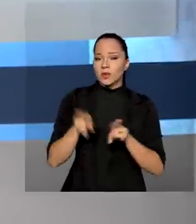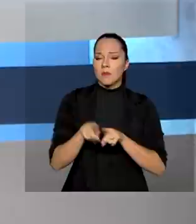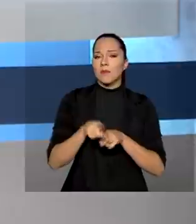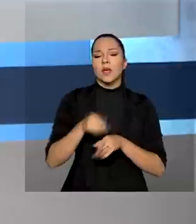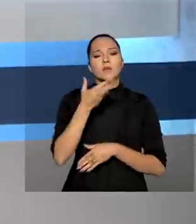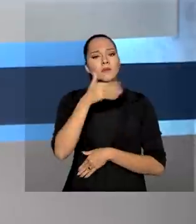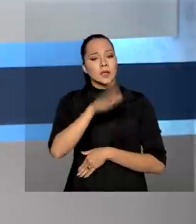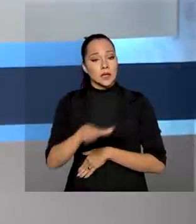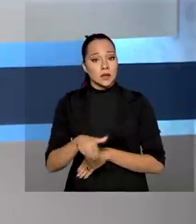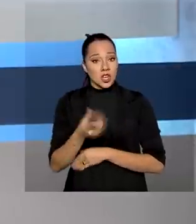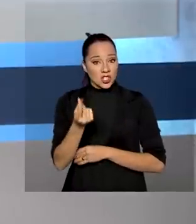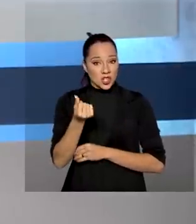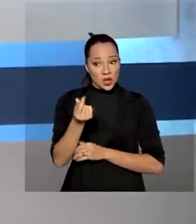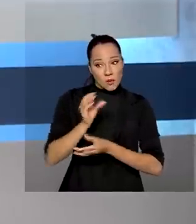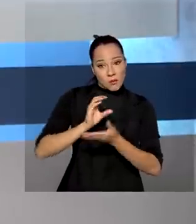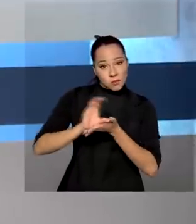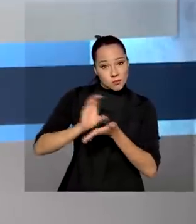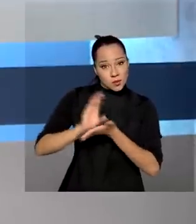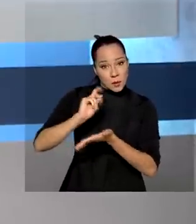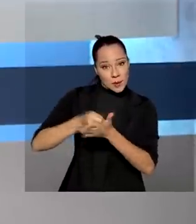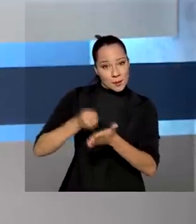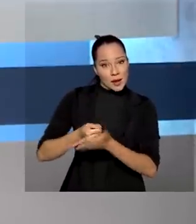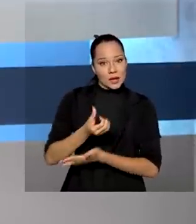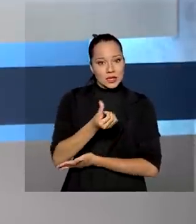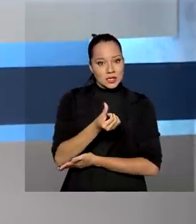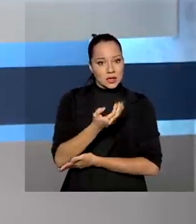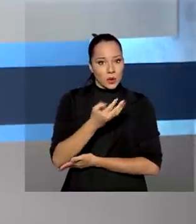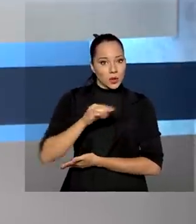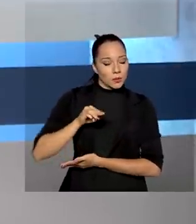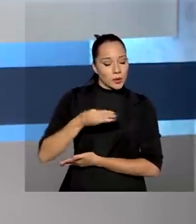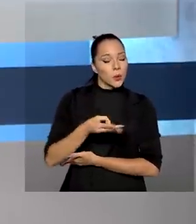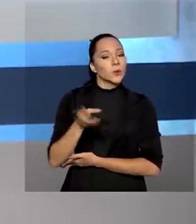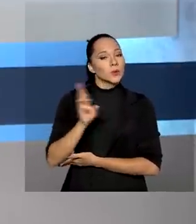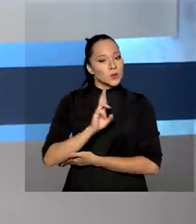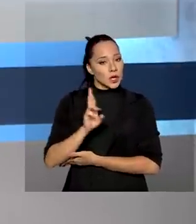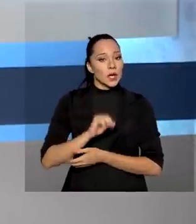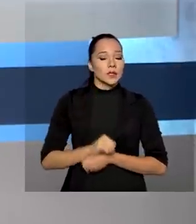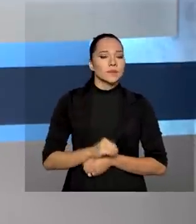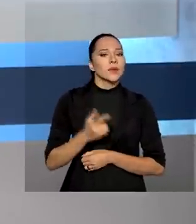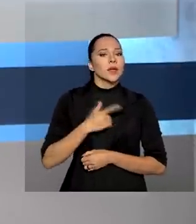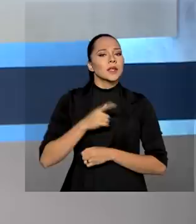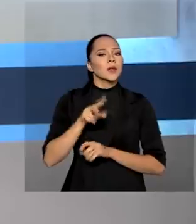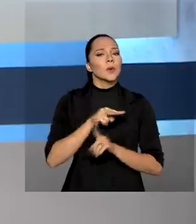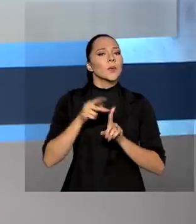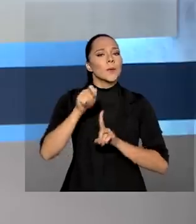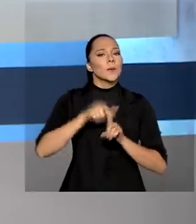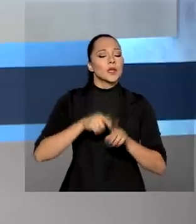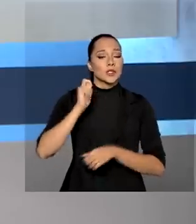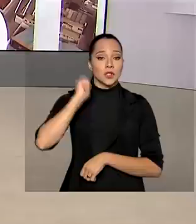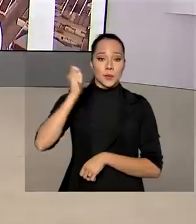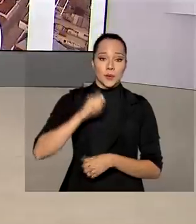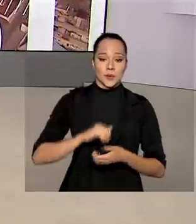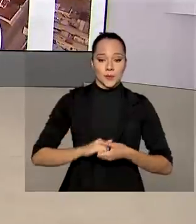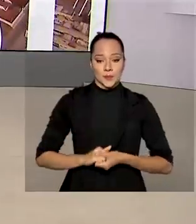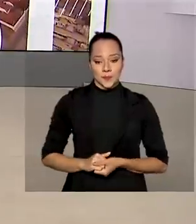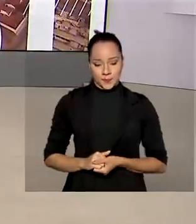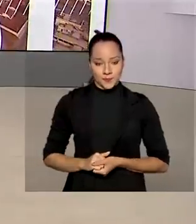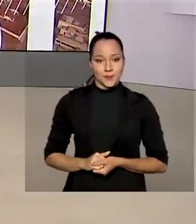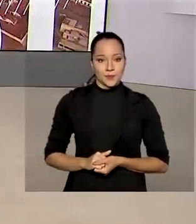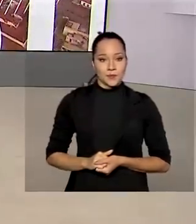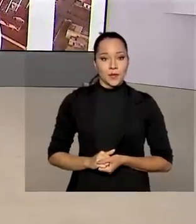o valor do repasse mensal será de mais de 64 milhões de reais e tem como referência o mês de abril